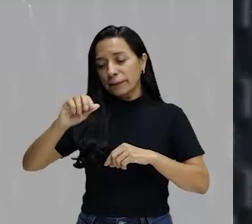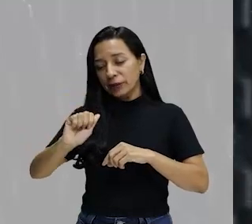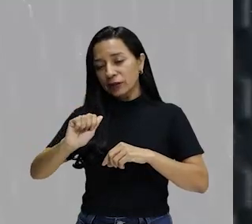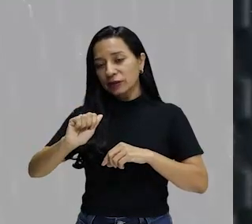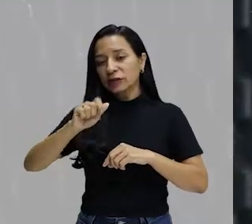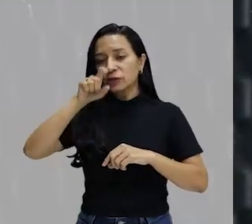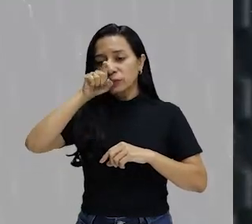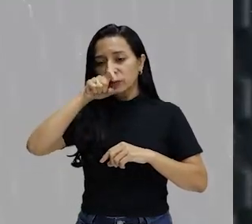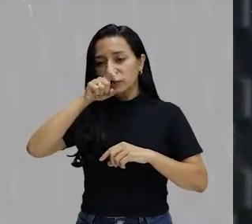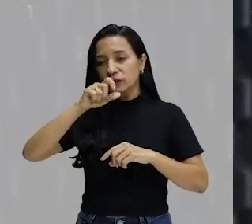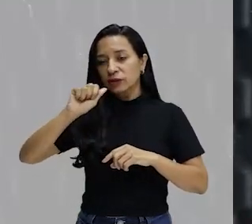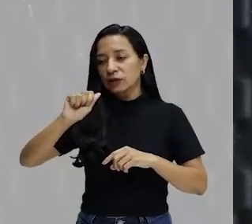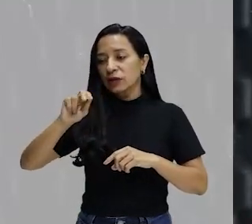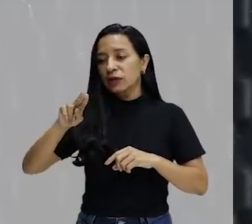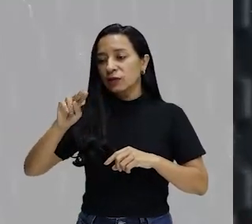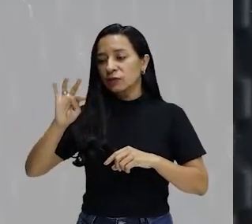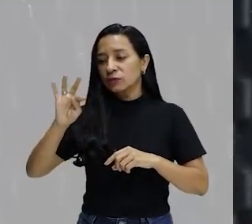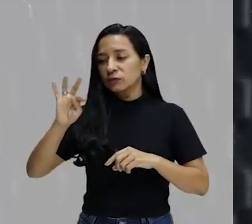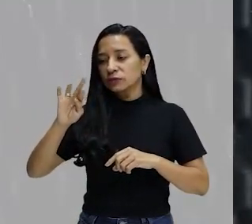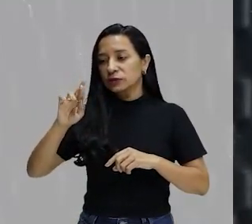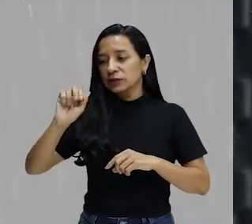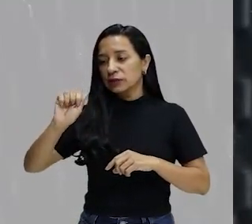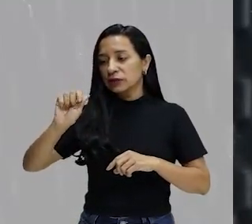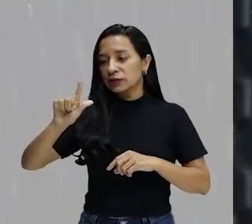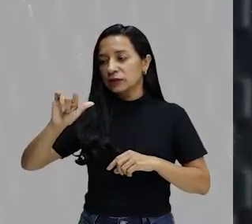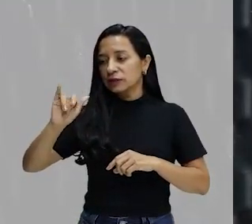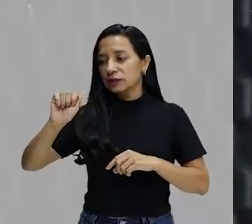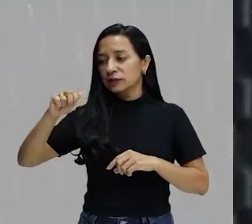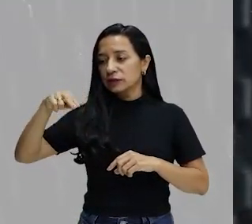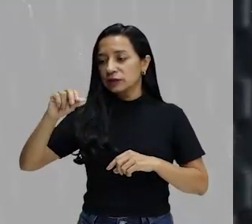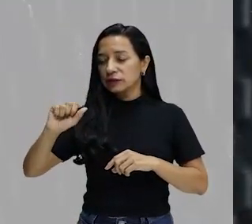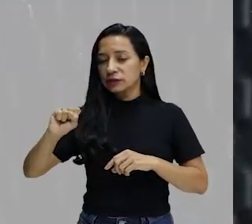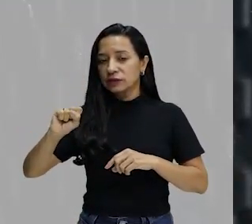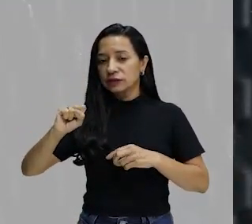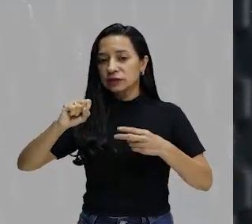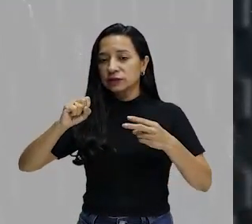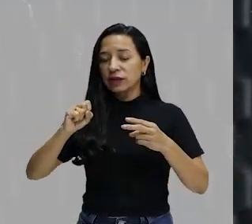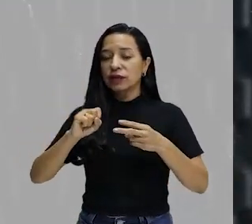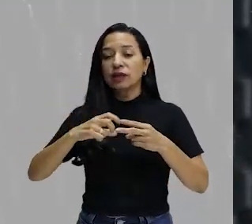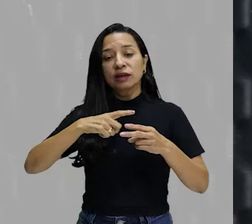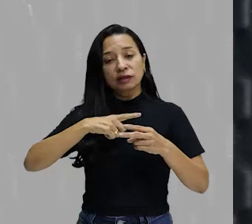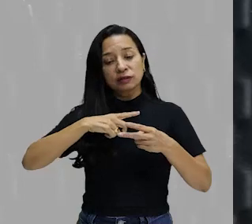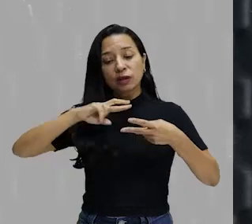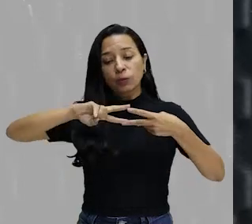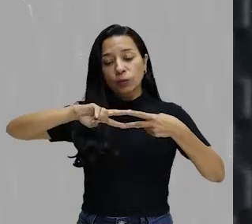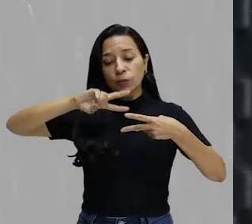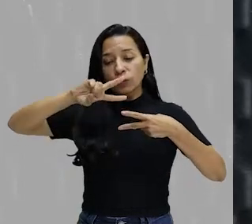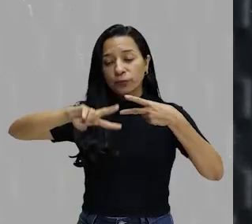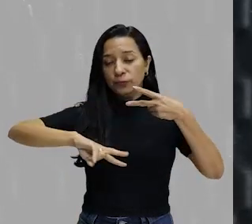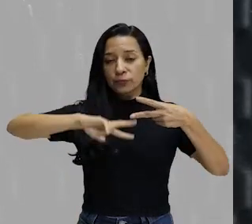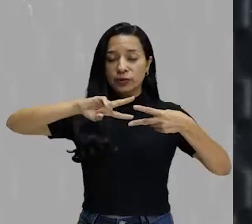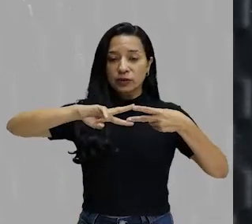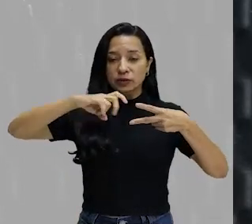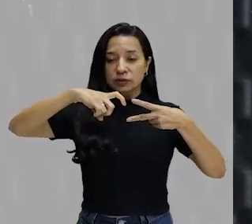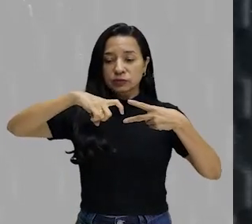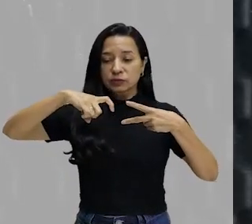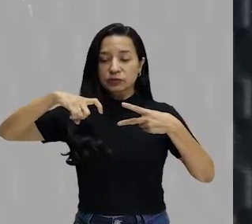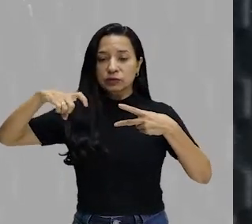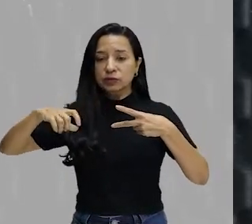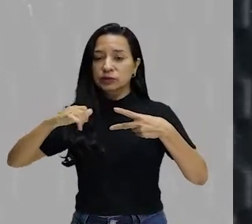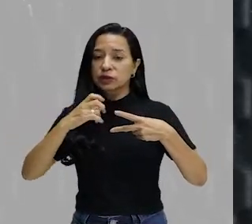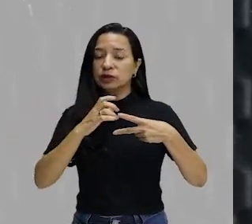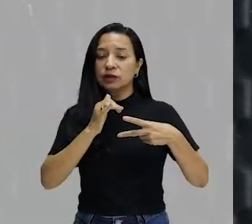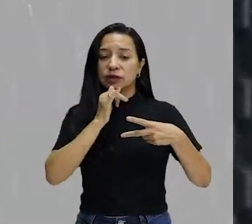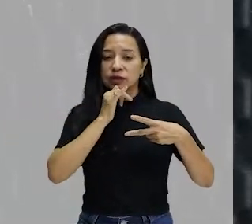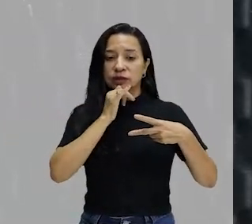australianos, ela é codificada por um processo de interação gênica. E aí a gente vai ver também o exemplo da interação gênica